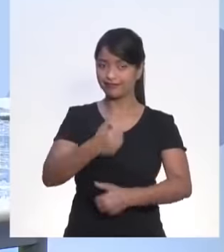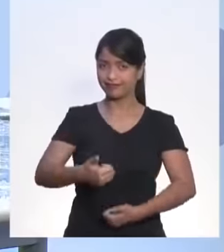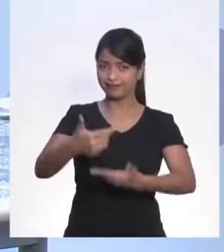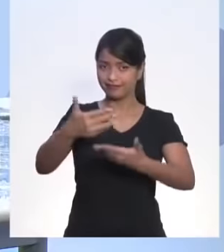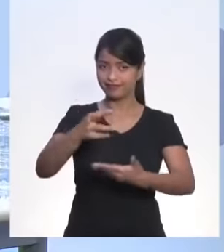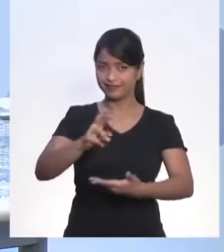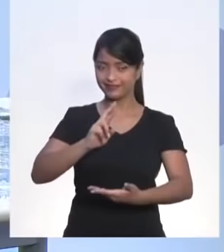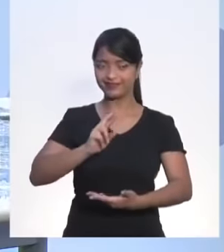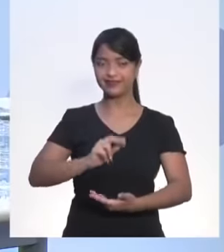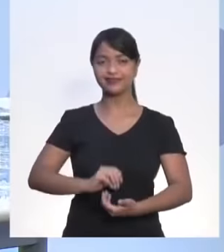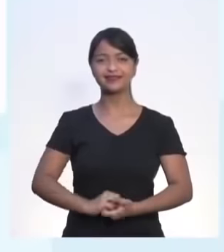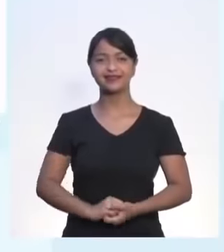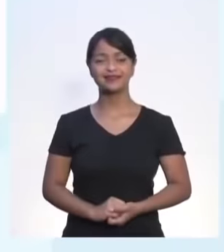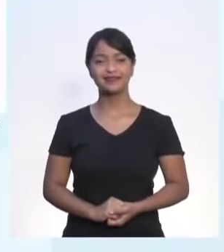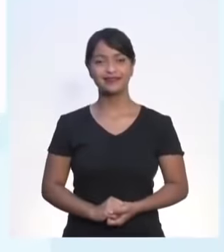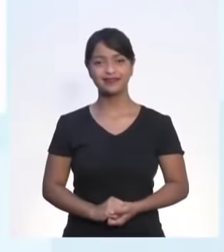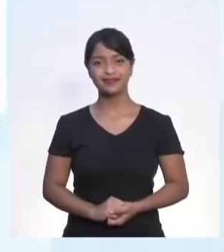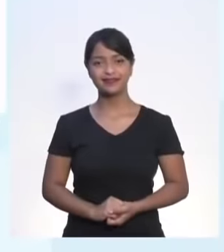respostas aqui.